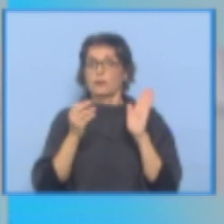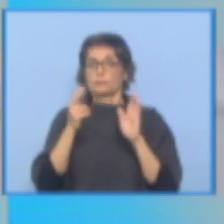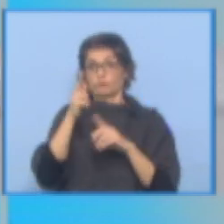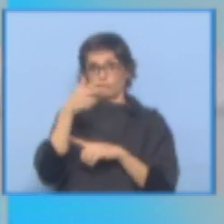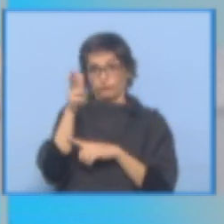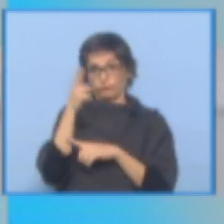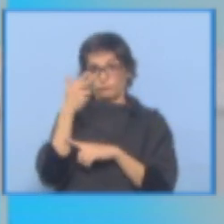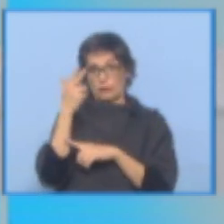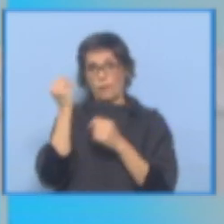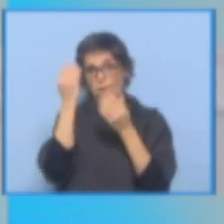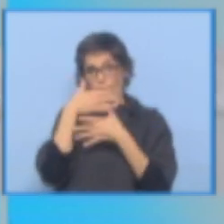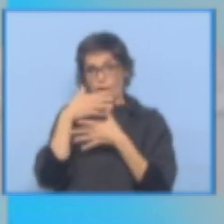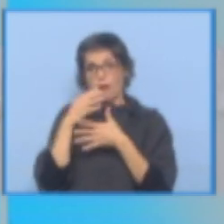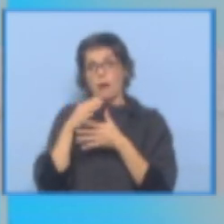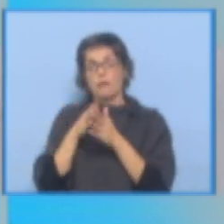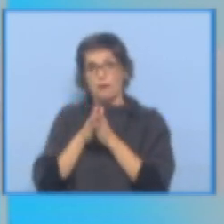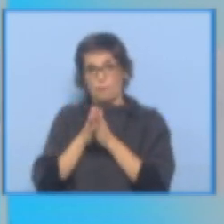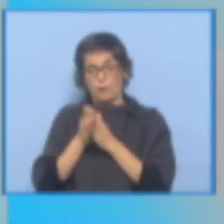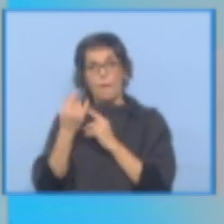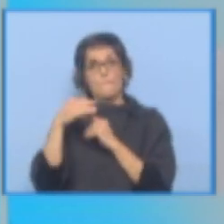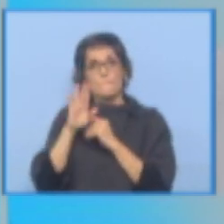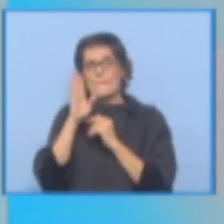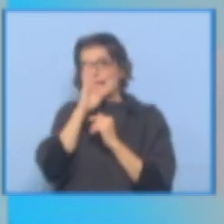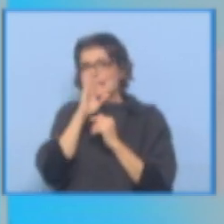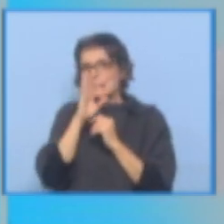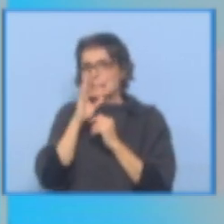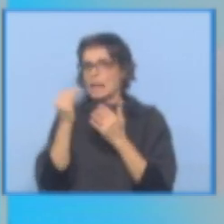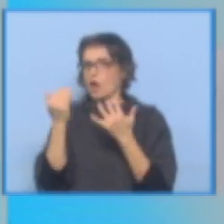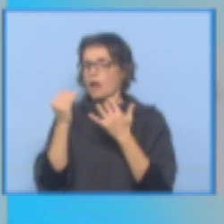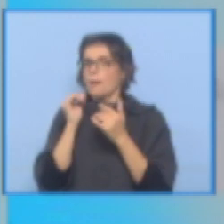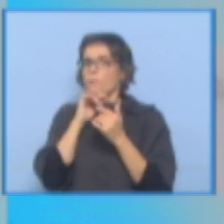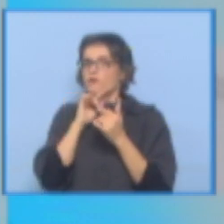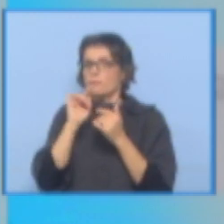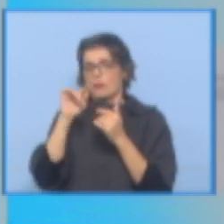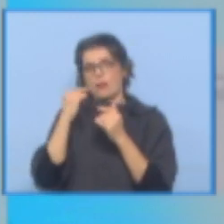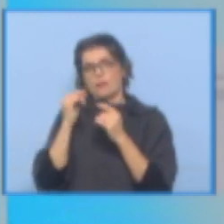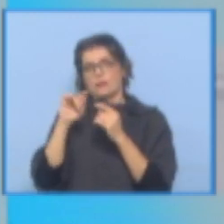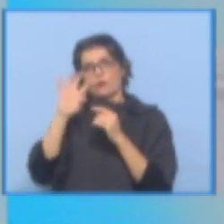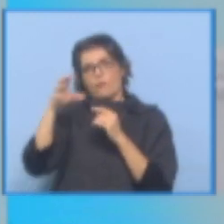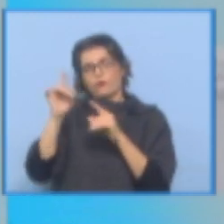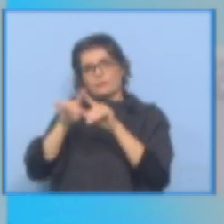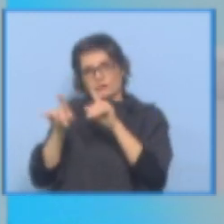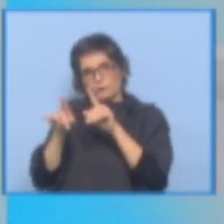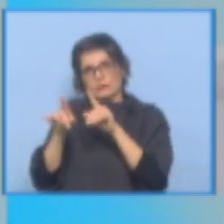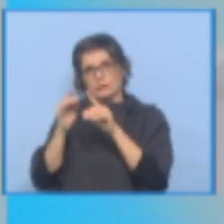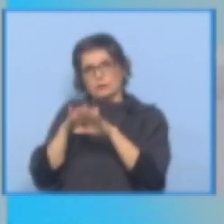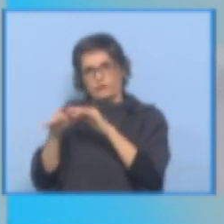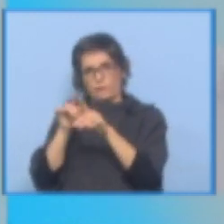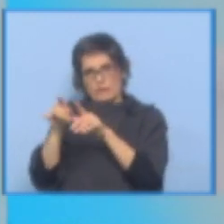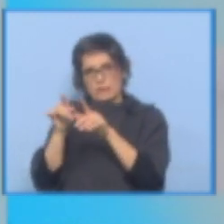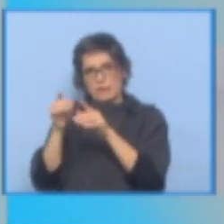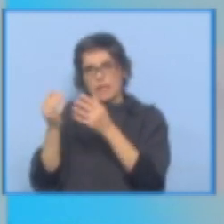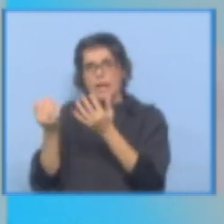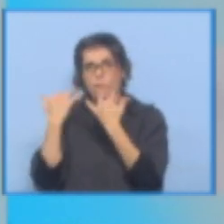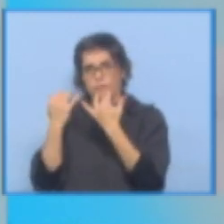em casos em que não haja outro meio de obter a informação e esteja em causa o interesse público. Ora, isso não